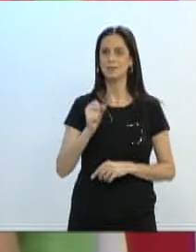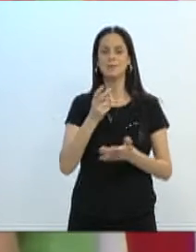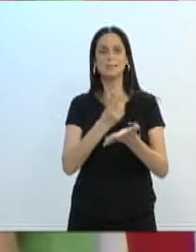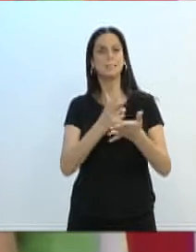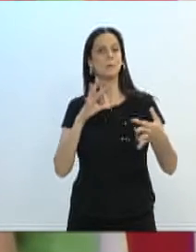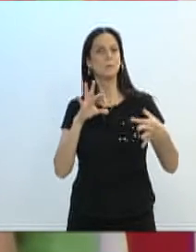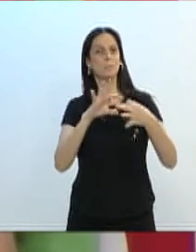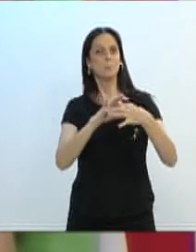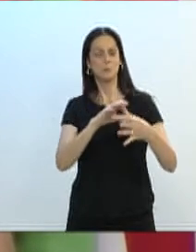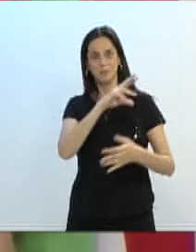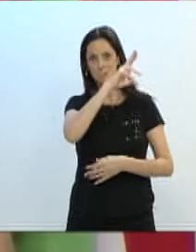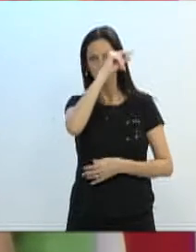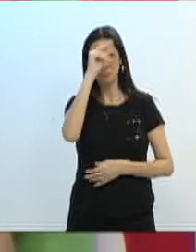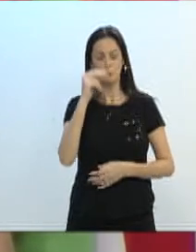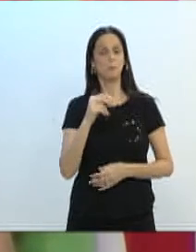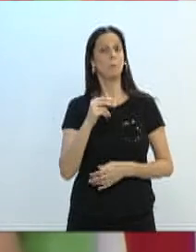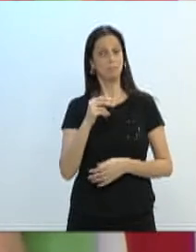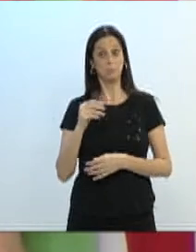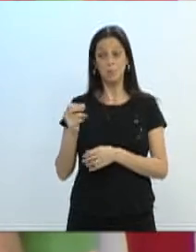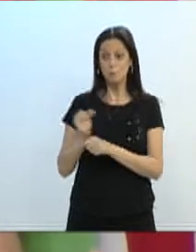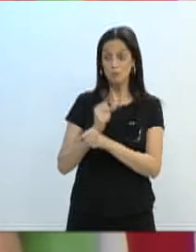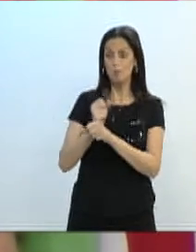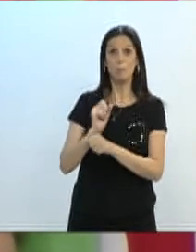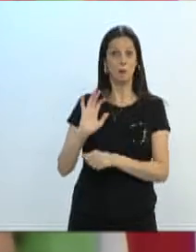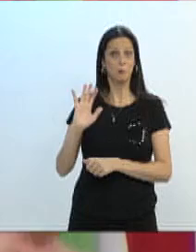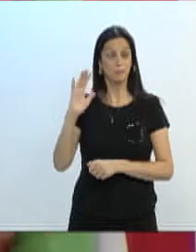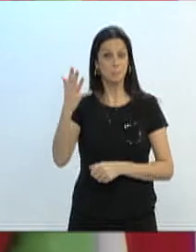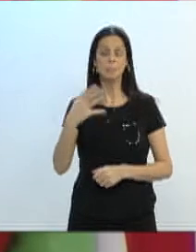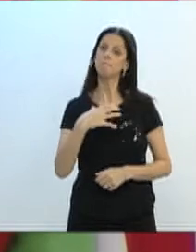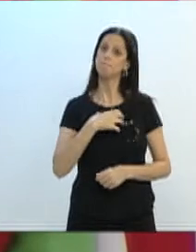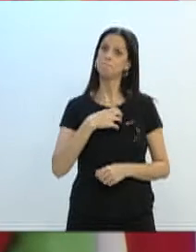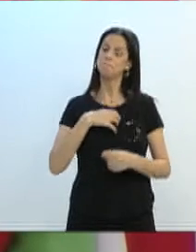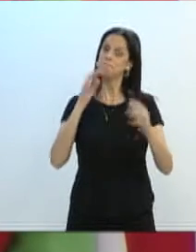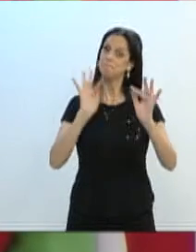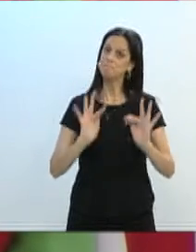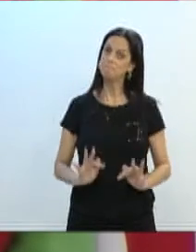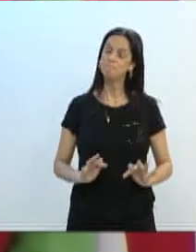execução delas. Realmente fico muito feliz de poder